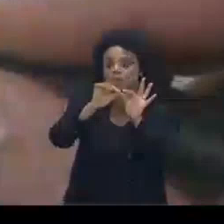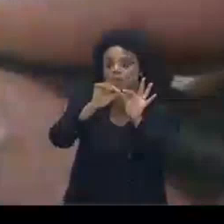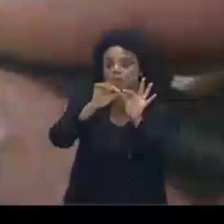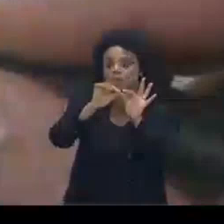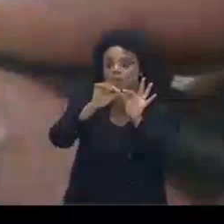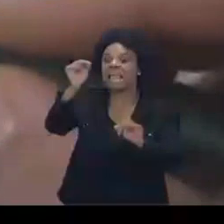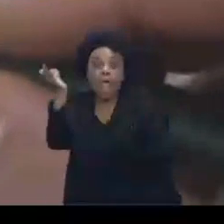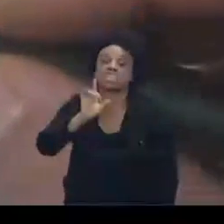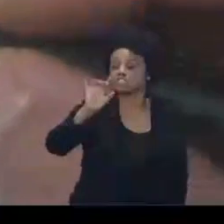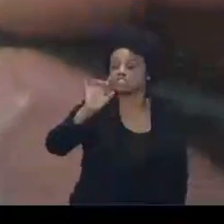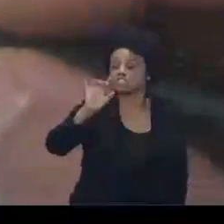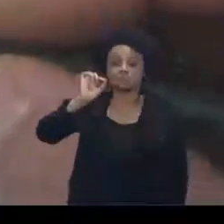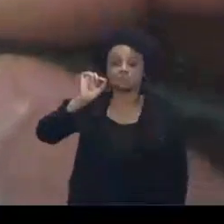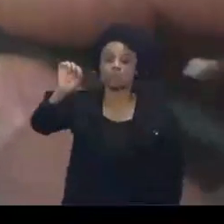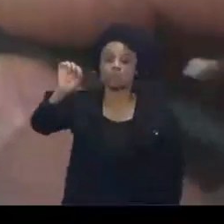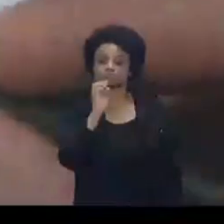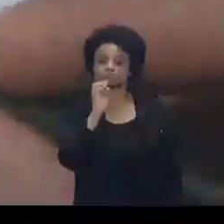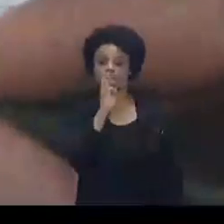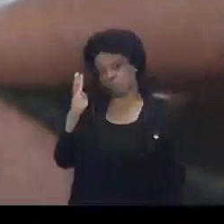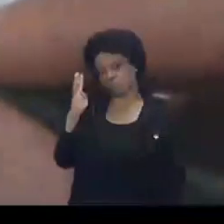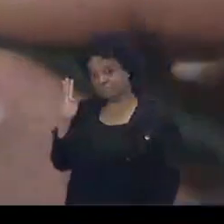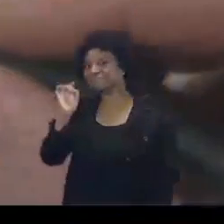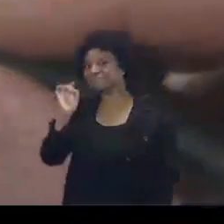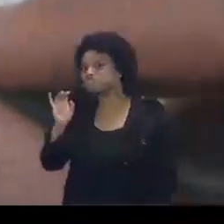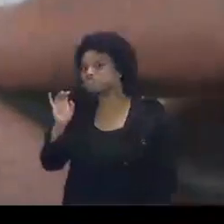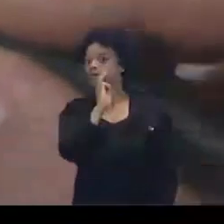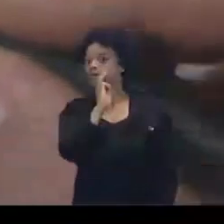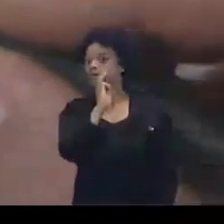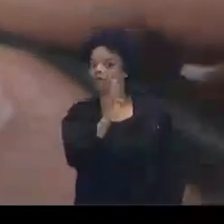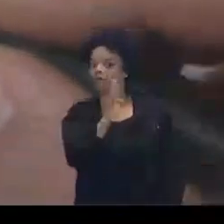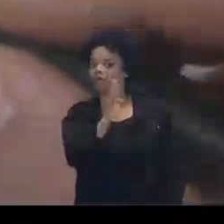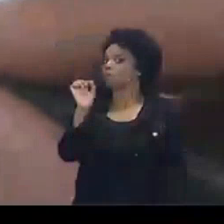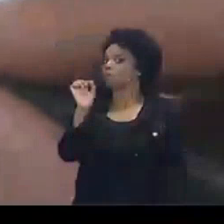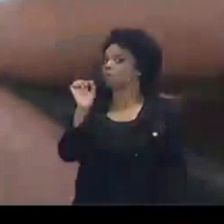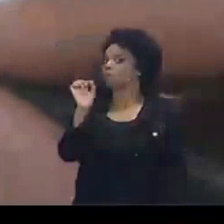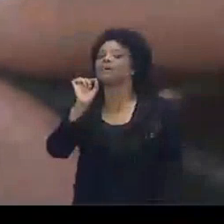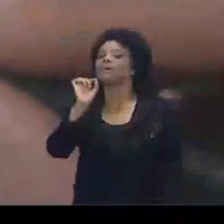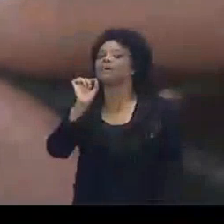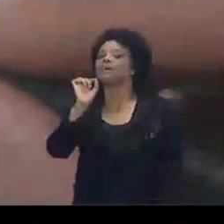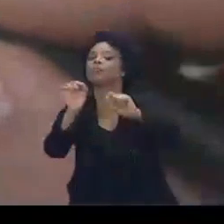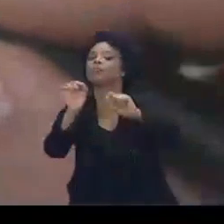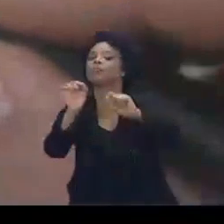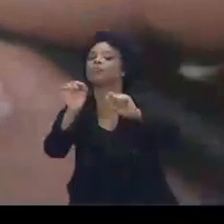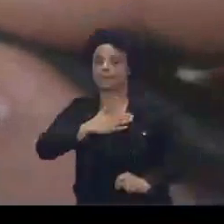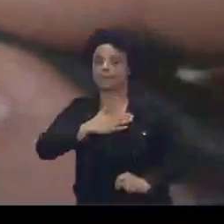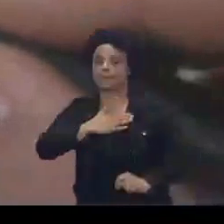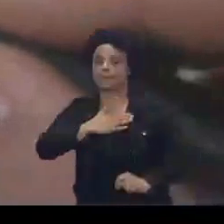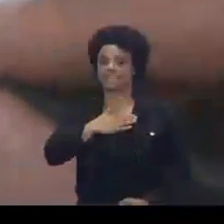3 e 4, somente nesse ponto entre 3 e 4, que a minha tangente da minha